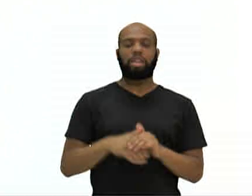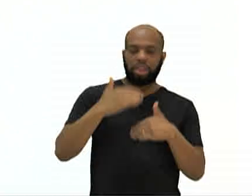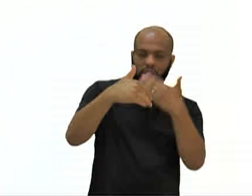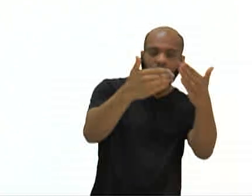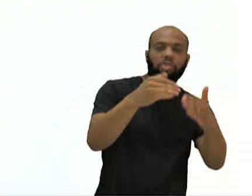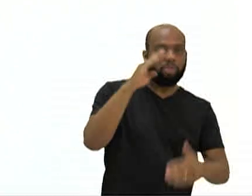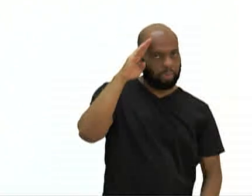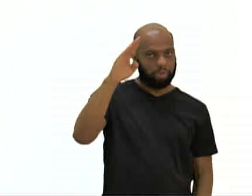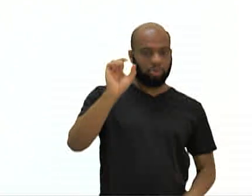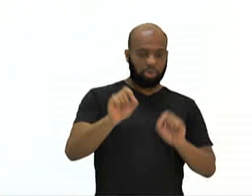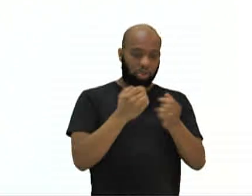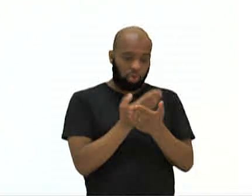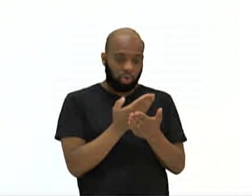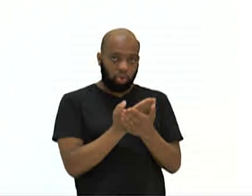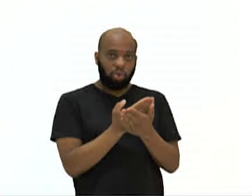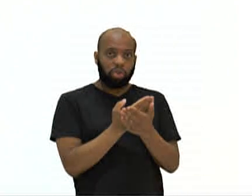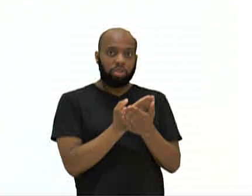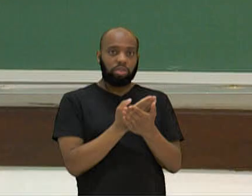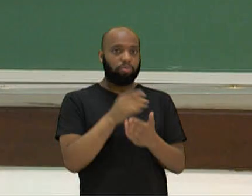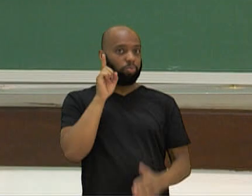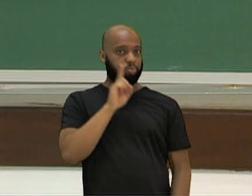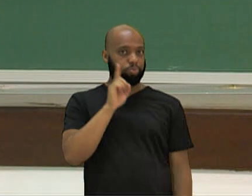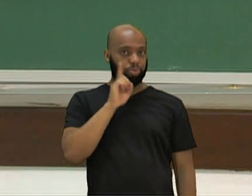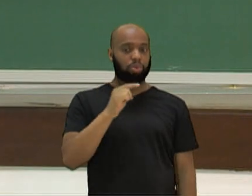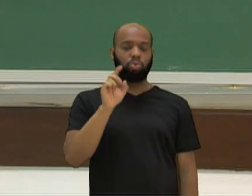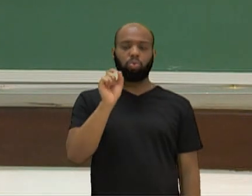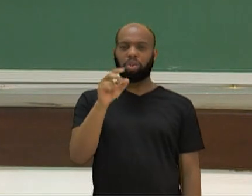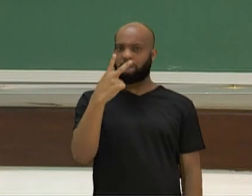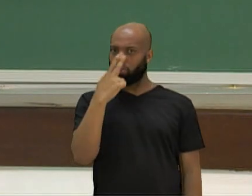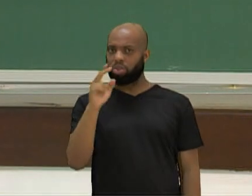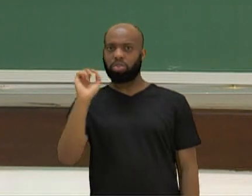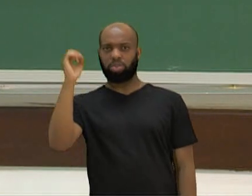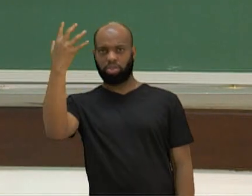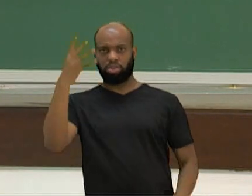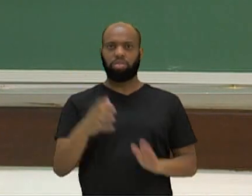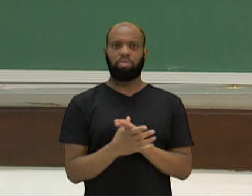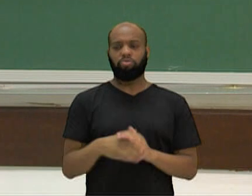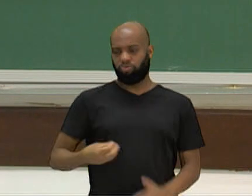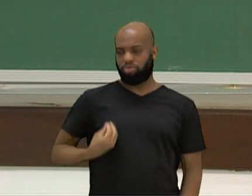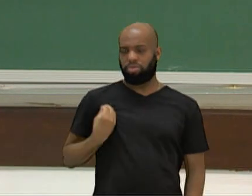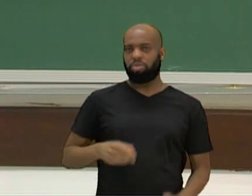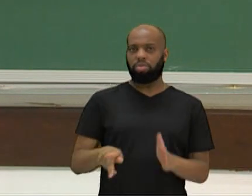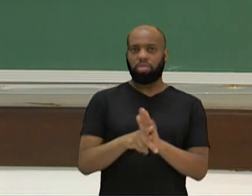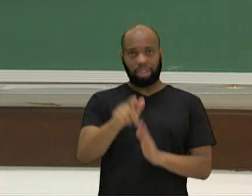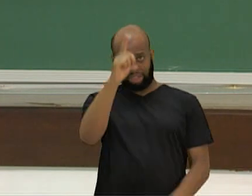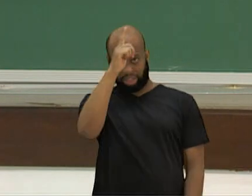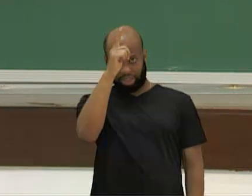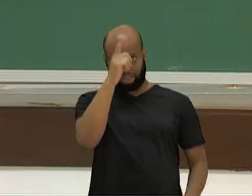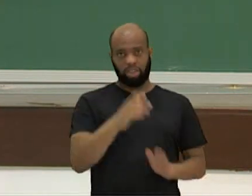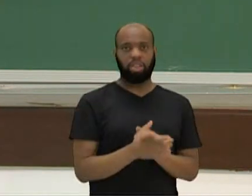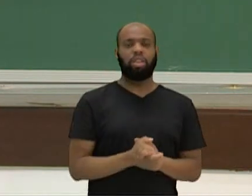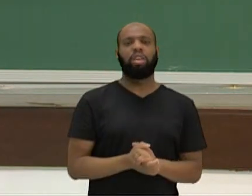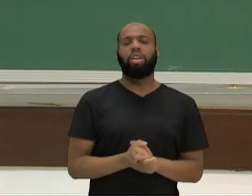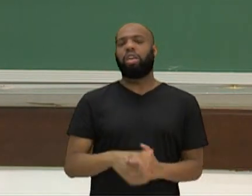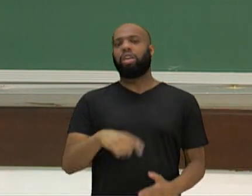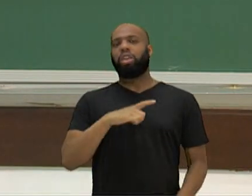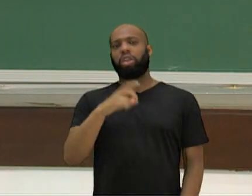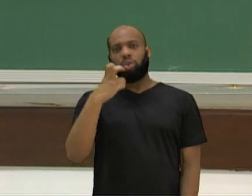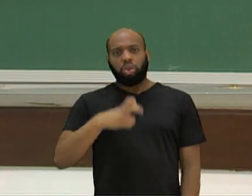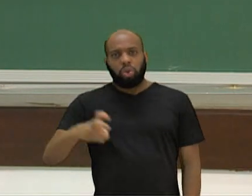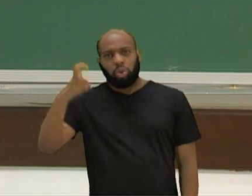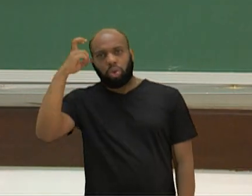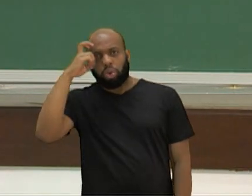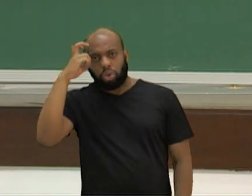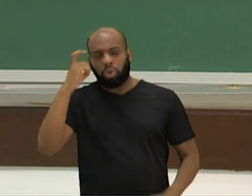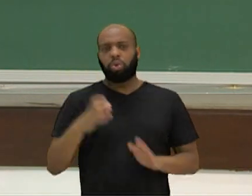desenvolveram principalmente esses estudos nos Estados Unidos. Então, o que eu acho que acontece, né? Eles viviam lá na Alemanha, uma cultura mais